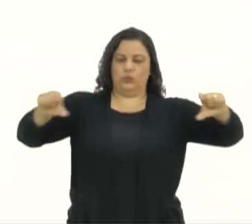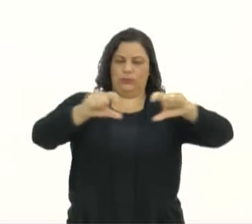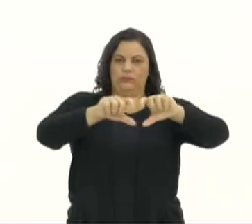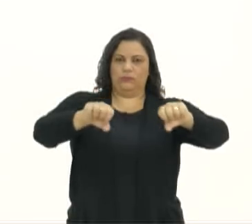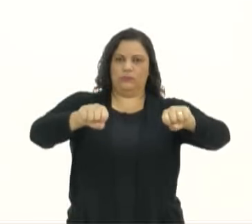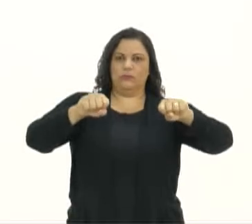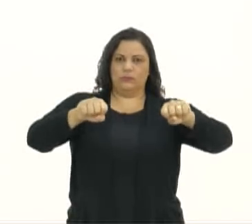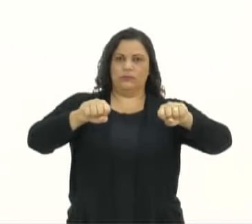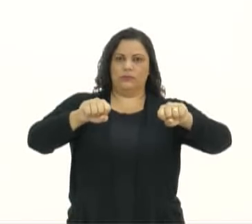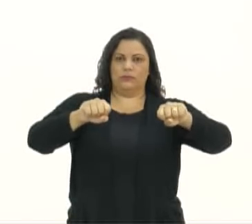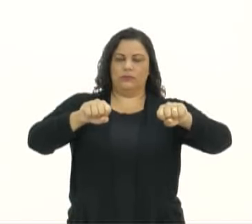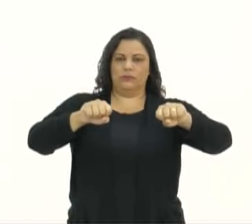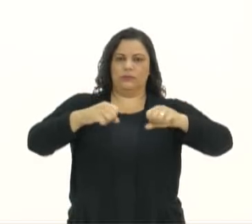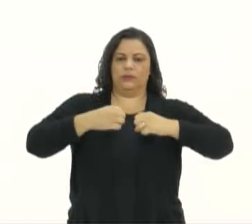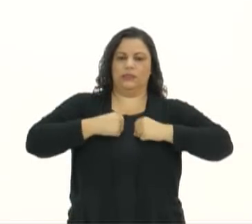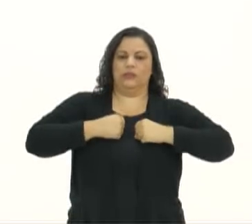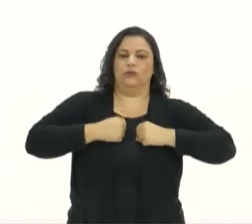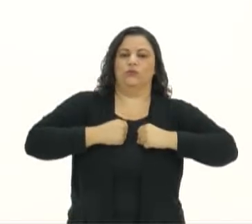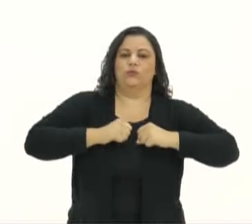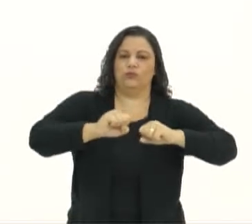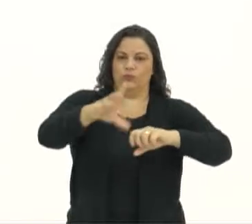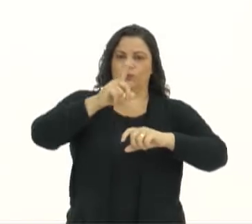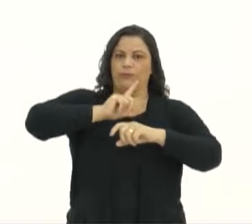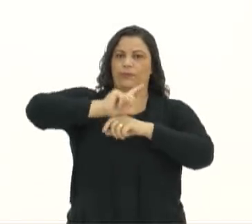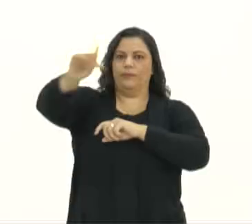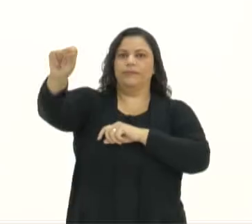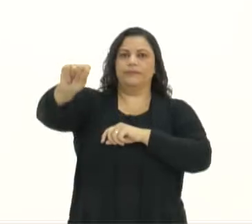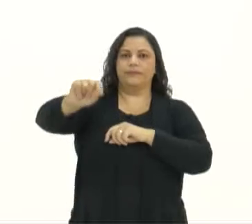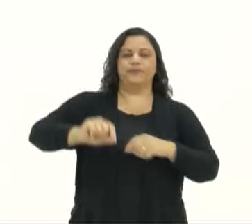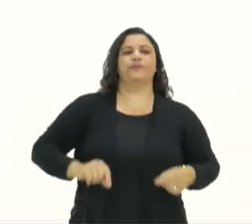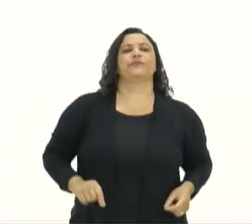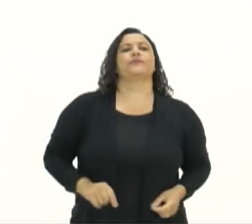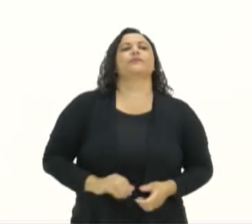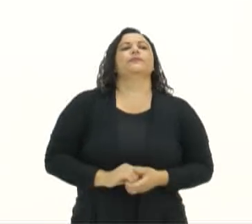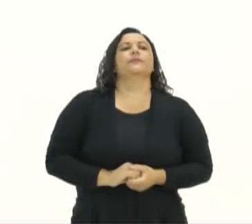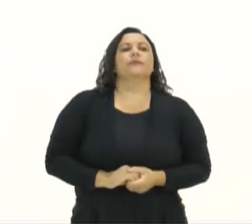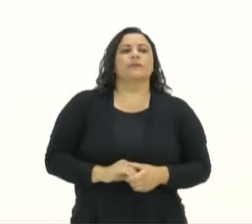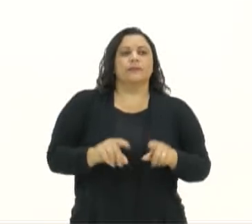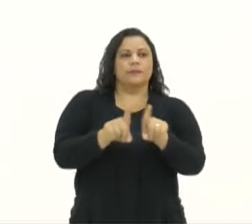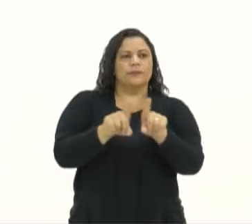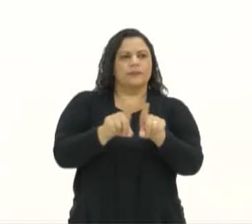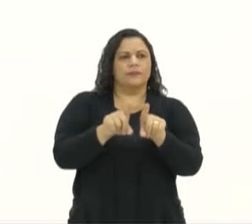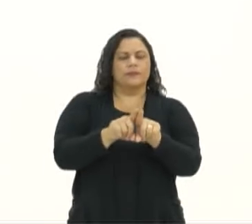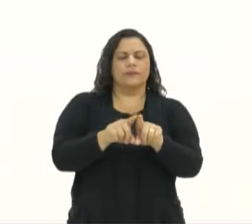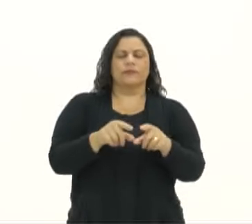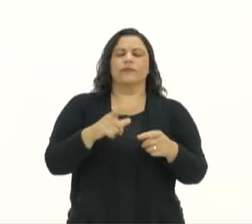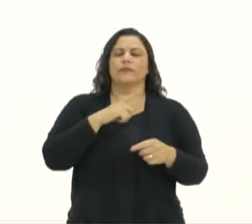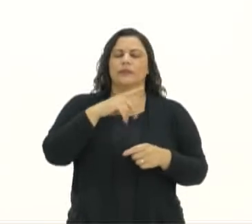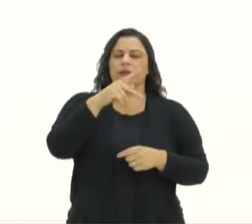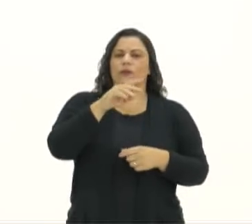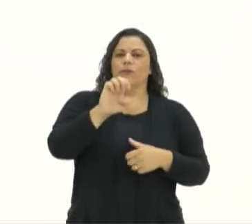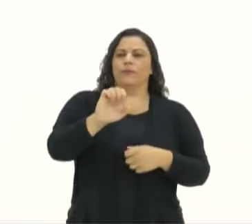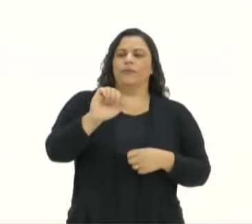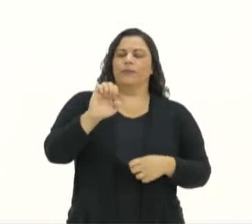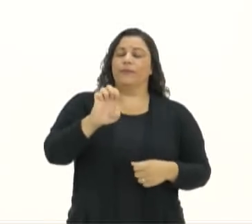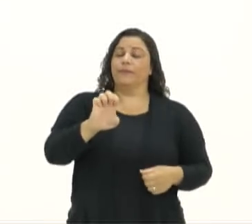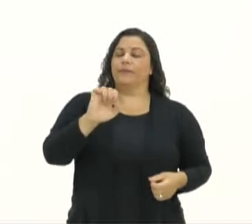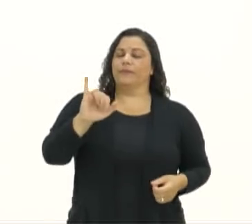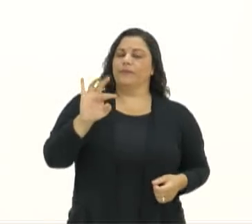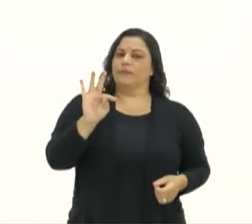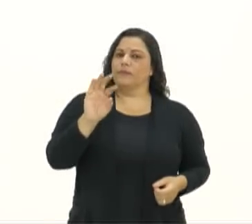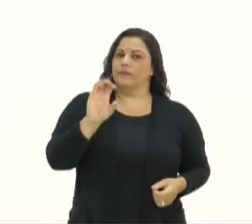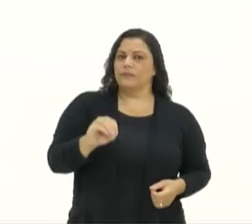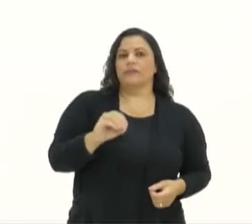no bloco para segurar para a saída do costas. No peito também nós temos as provas de 100 e